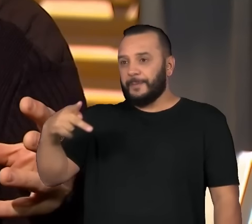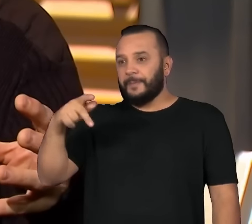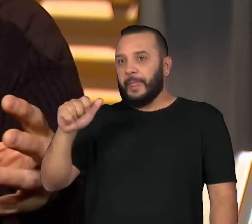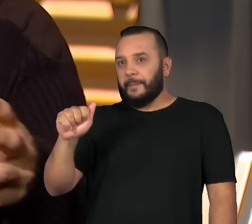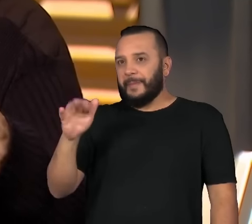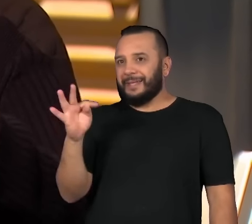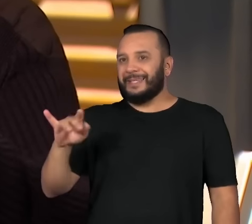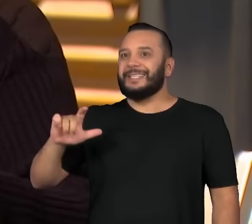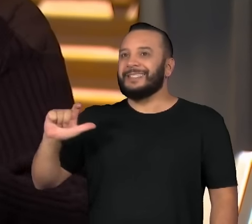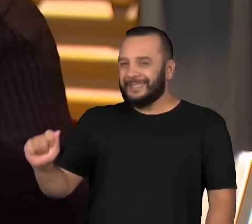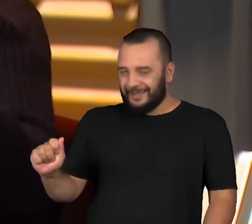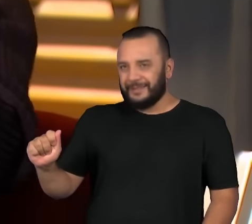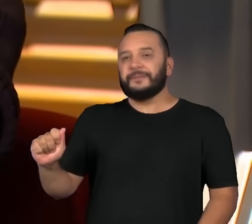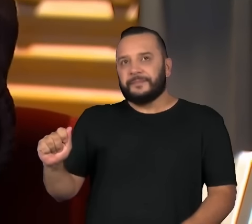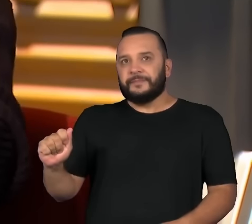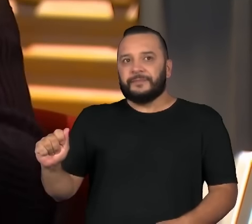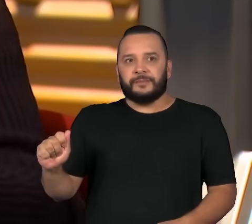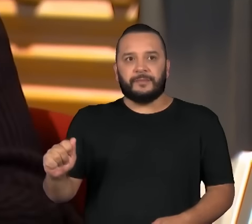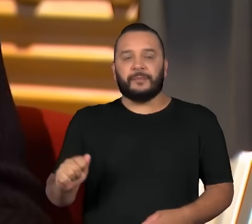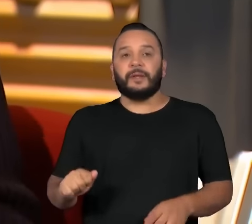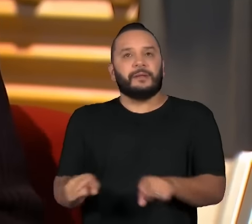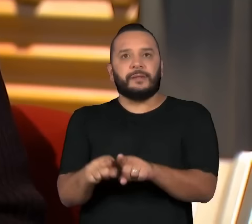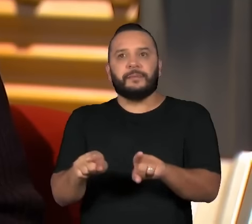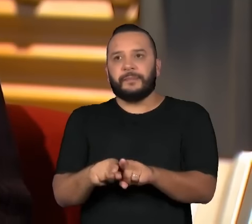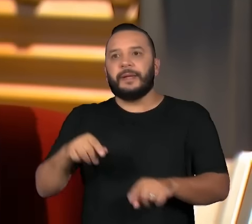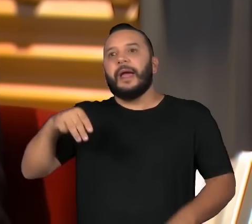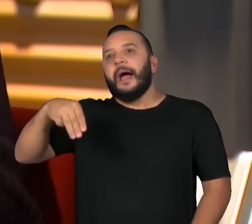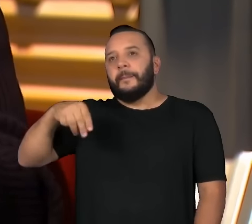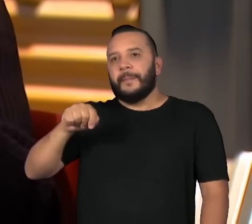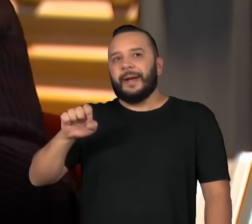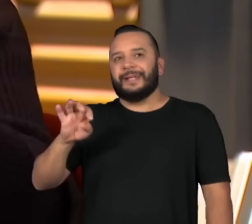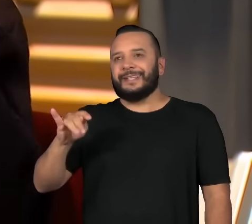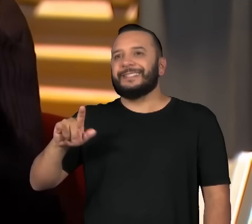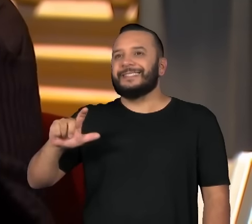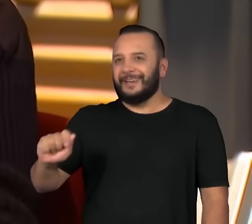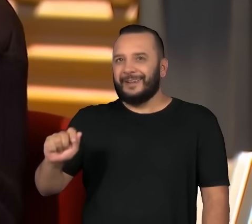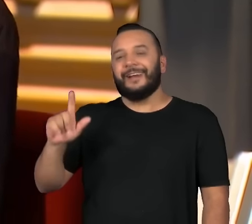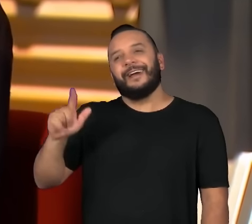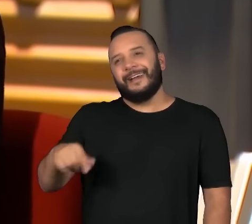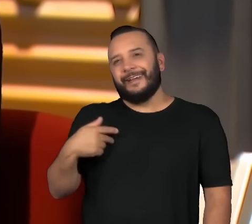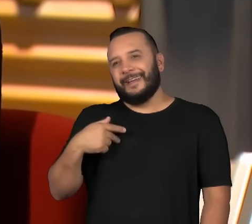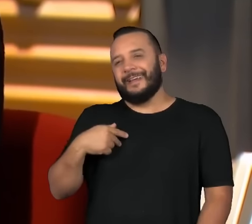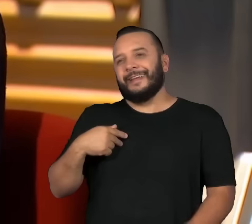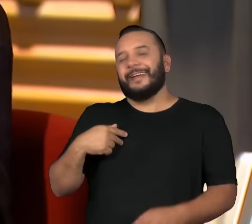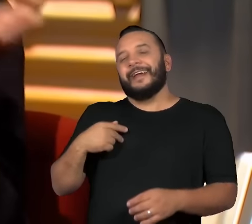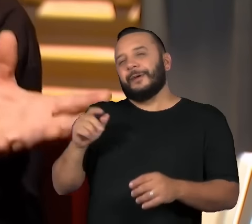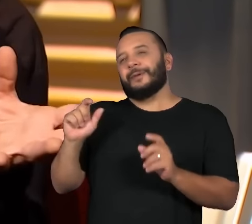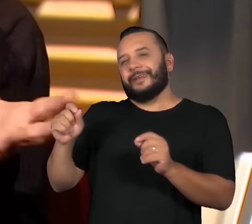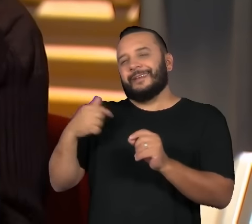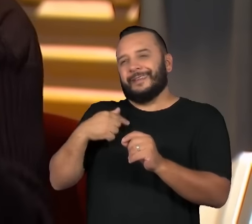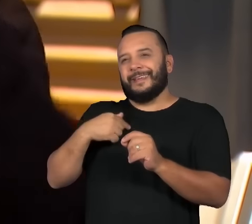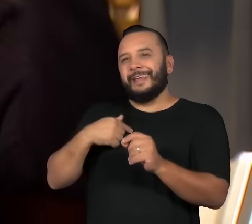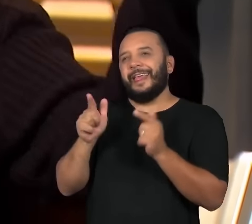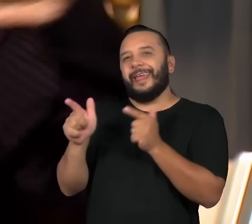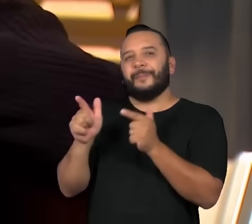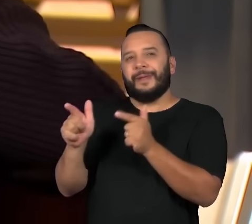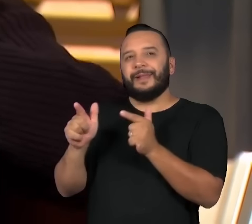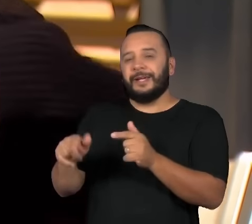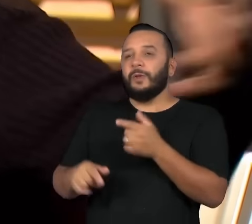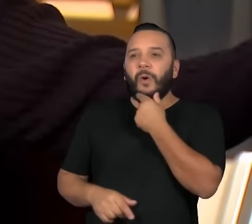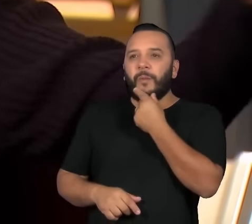Mãe Trícia, né? O Vamos festival... falar do Mãe Trícia. É, o o Mãe que Trícia. O Mãe Trícia é um apelido que o João Gordo deu para Patrícia, porque a